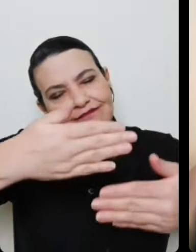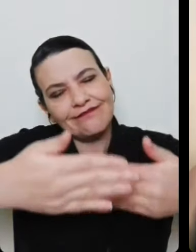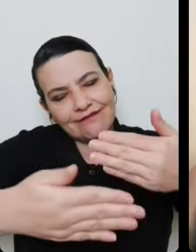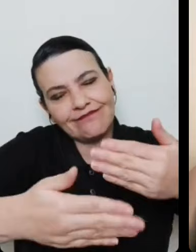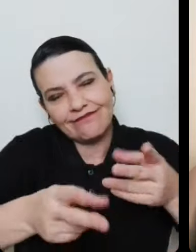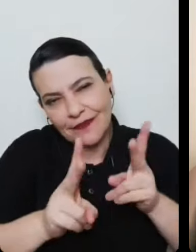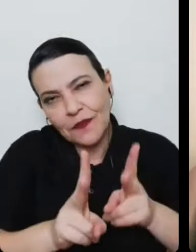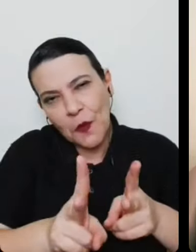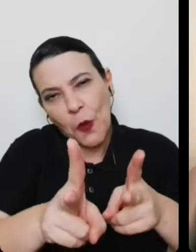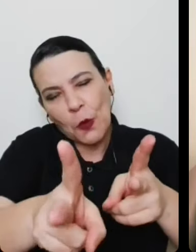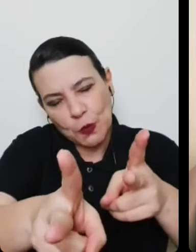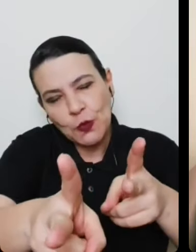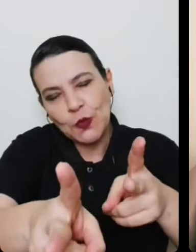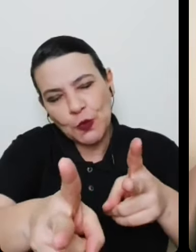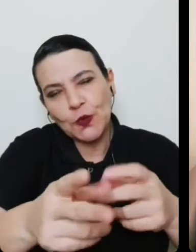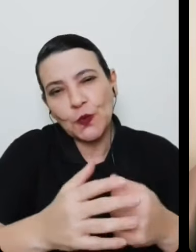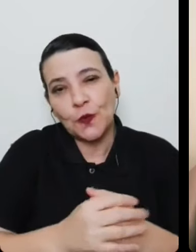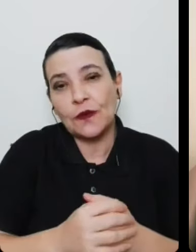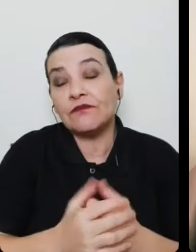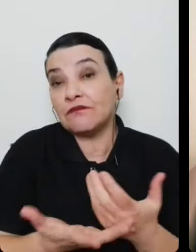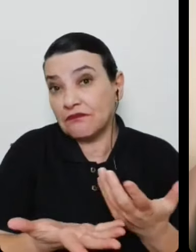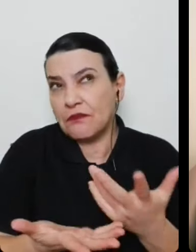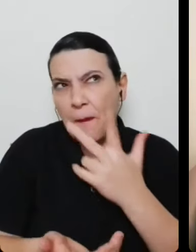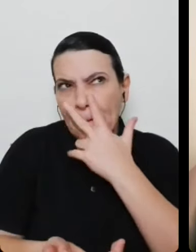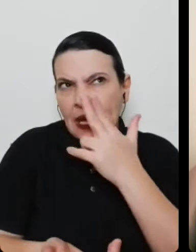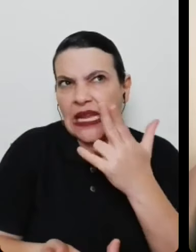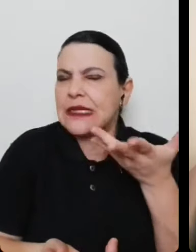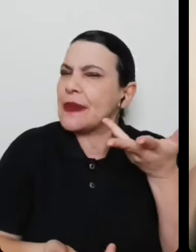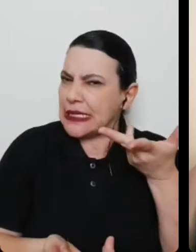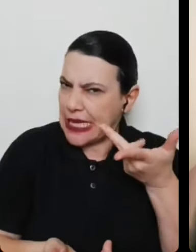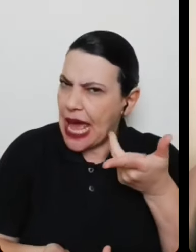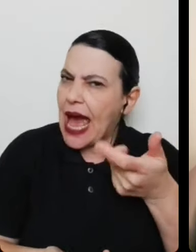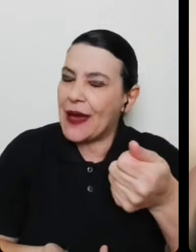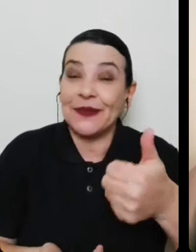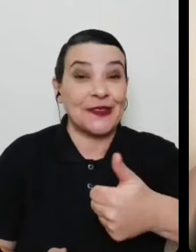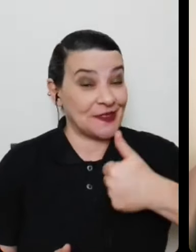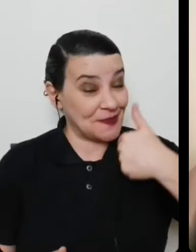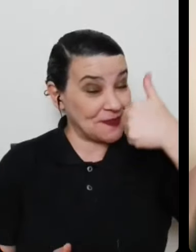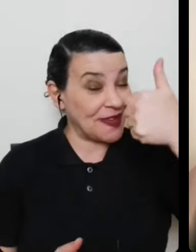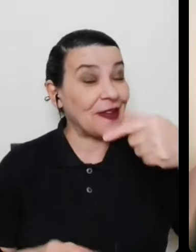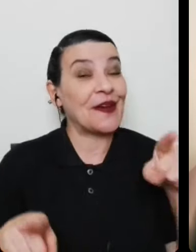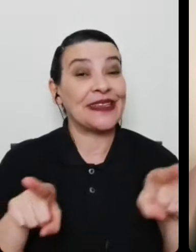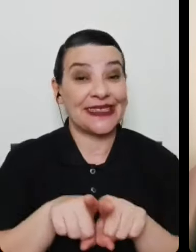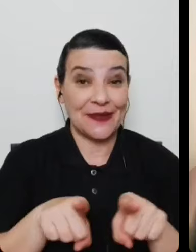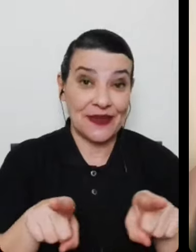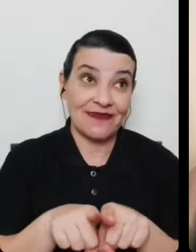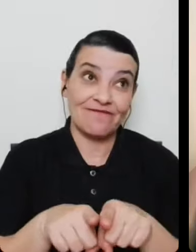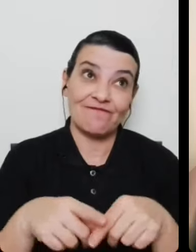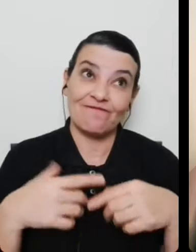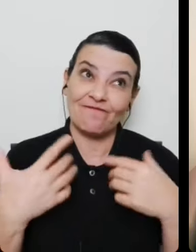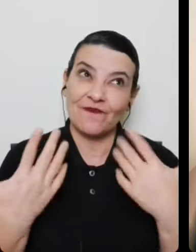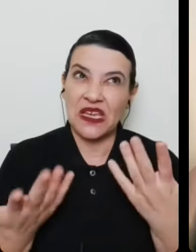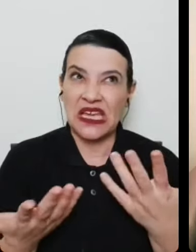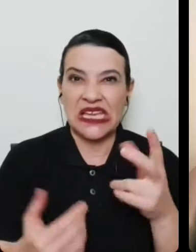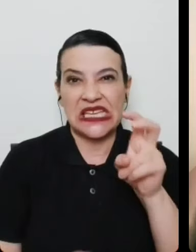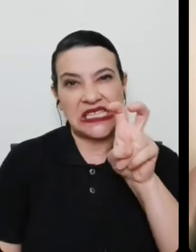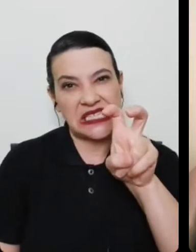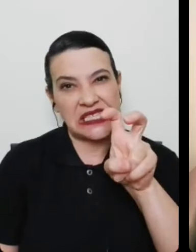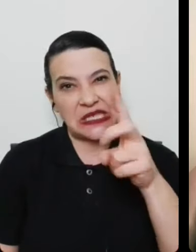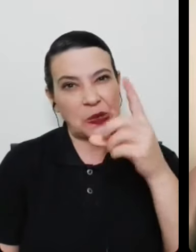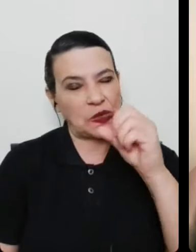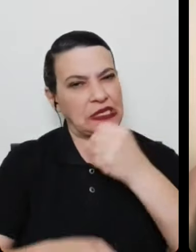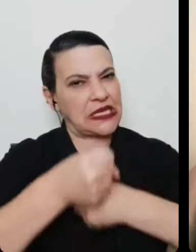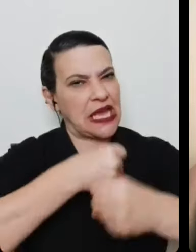está caminhando mais rápido e melhor do que, sei lá, há 5, 10 anos